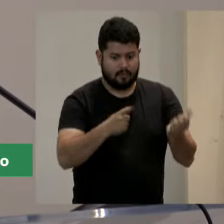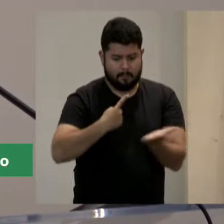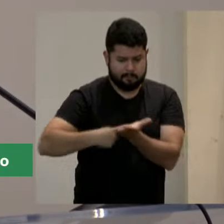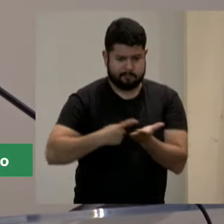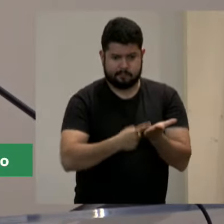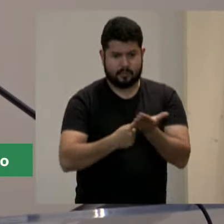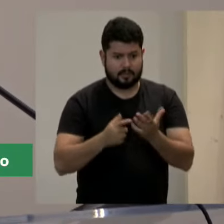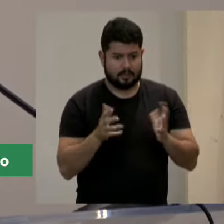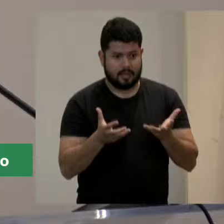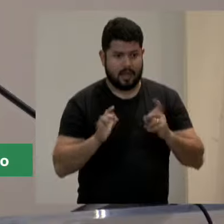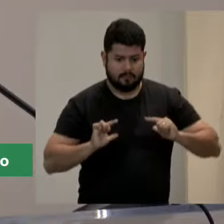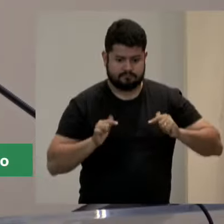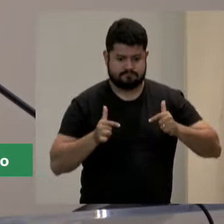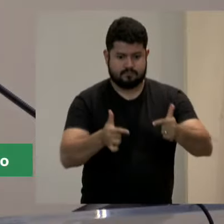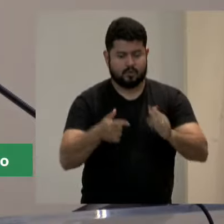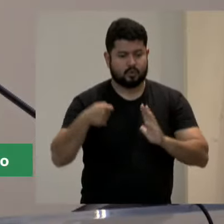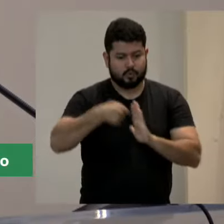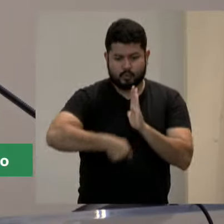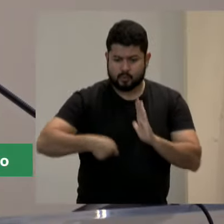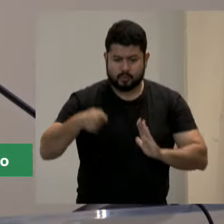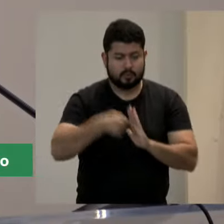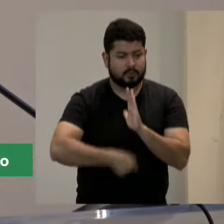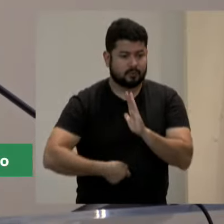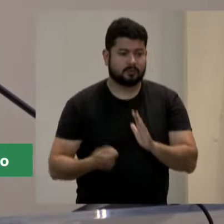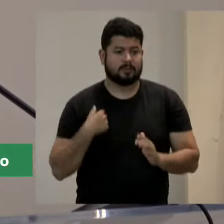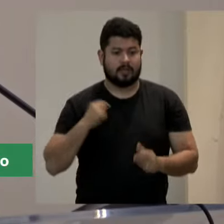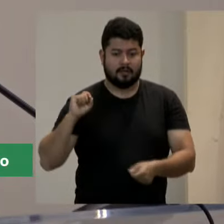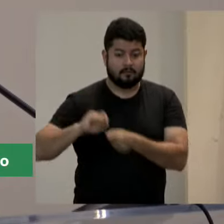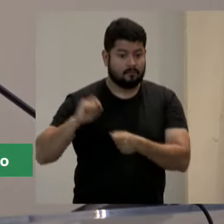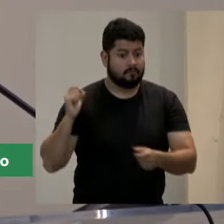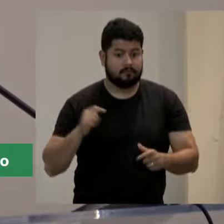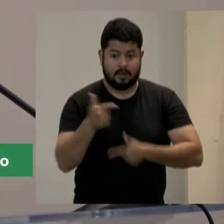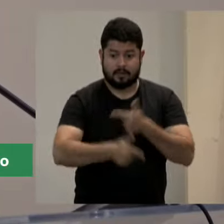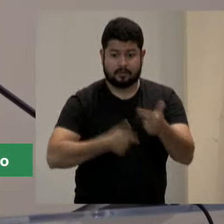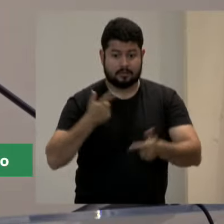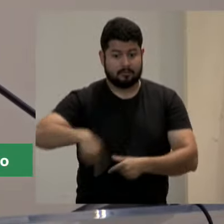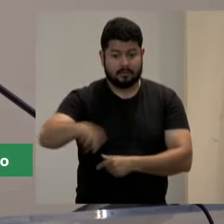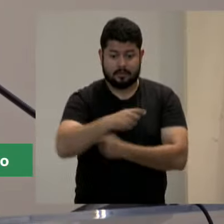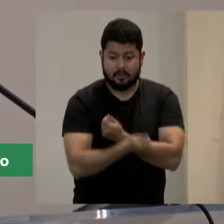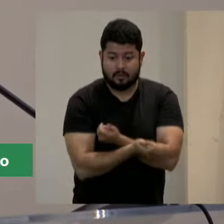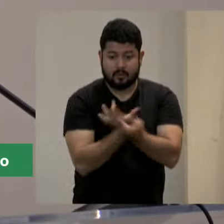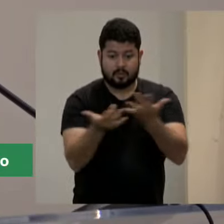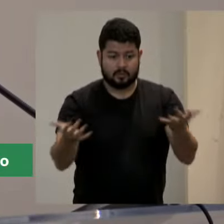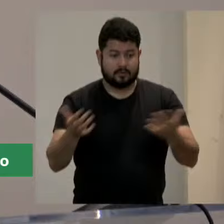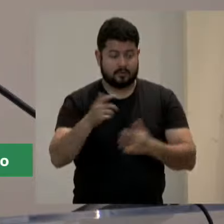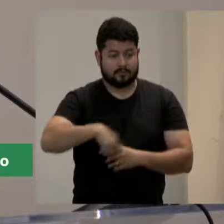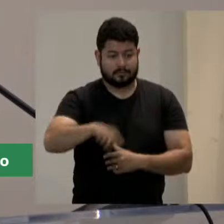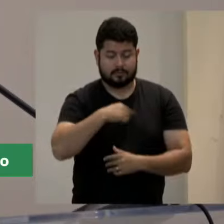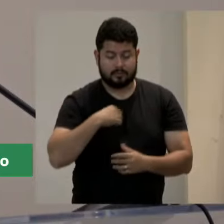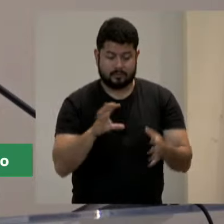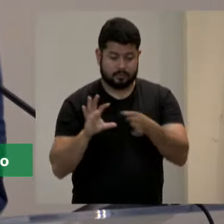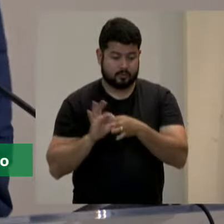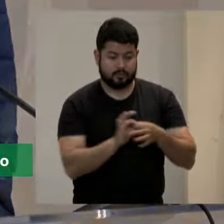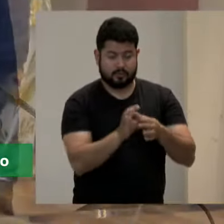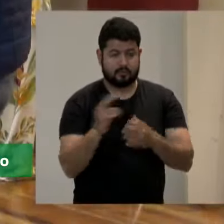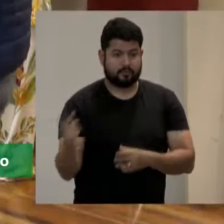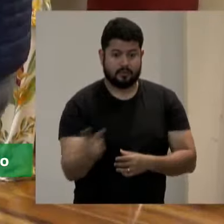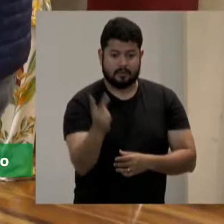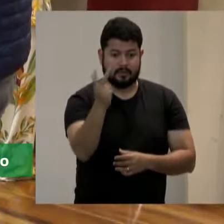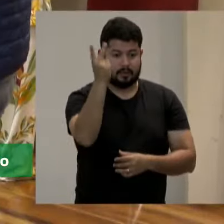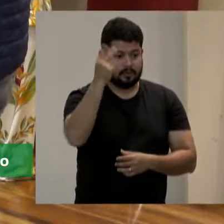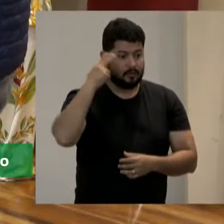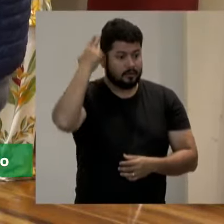que estão nessa mesma luta conosco, que fazem um trabalho que a gente compartilha as aspirações, os valores, os sonhos, e eu acho que o que a